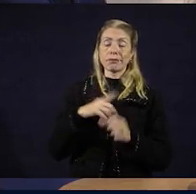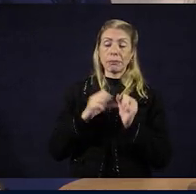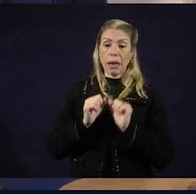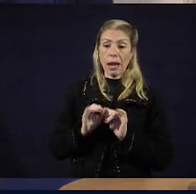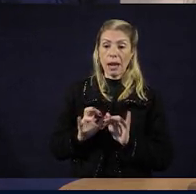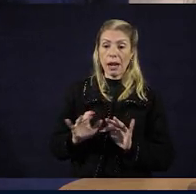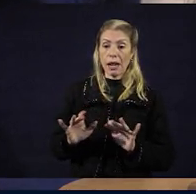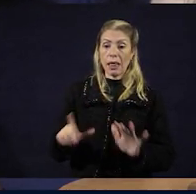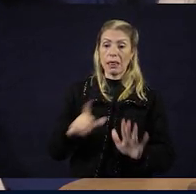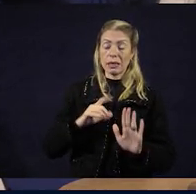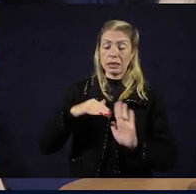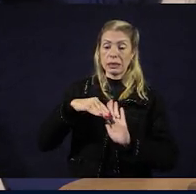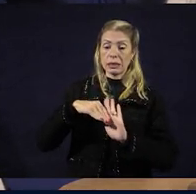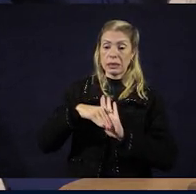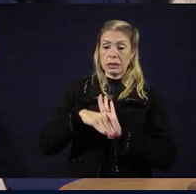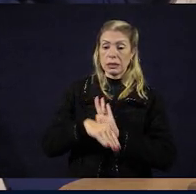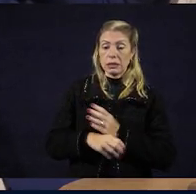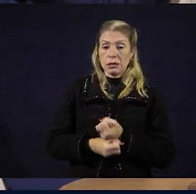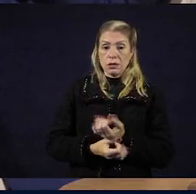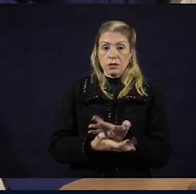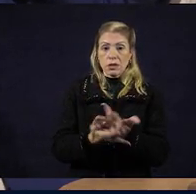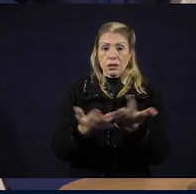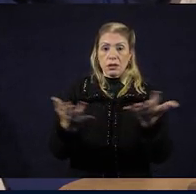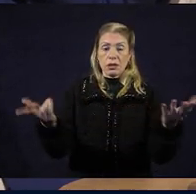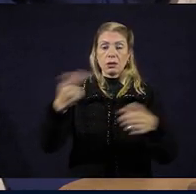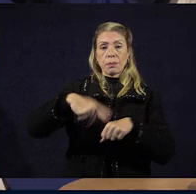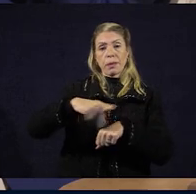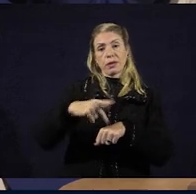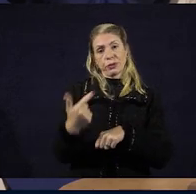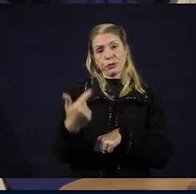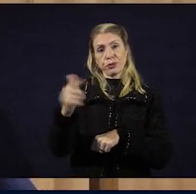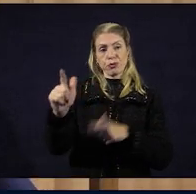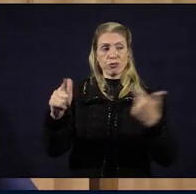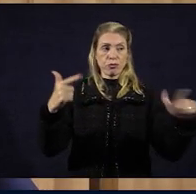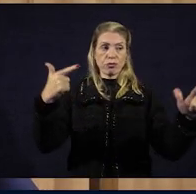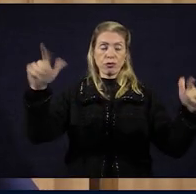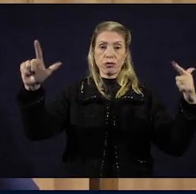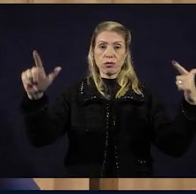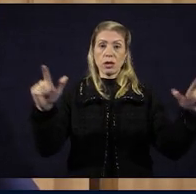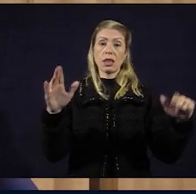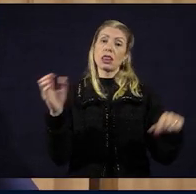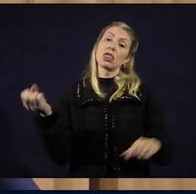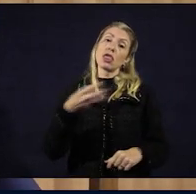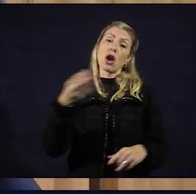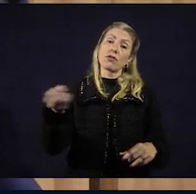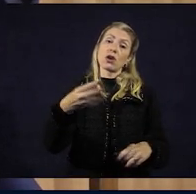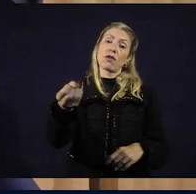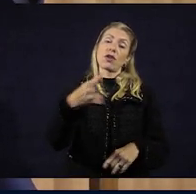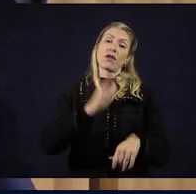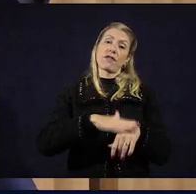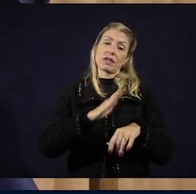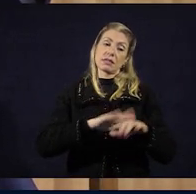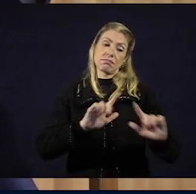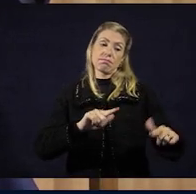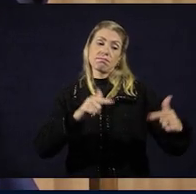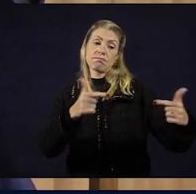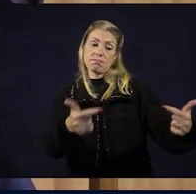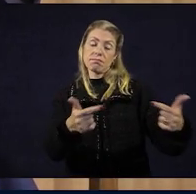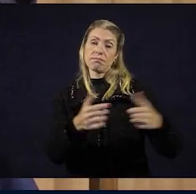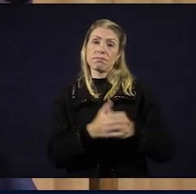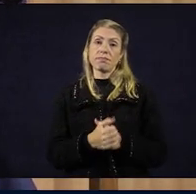com menos desconto para mais países então novas rotas foram construídas novos mercados foram conquistados e